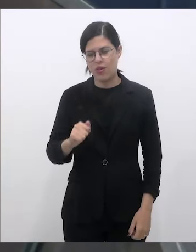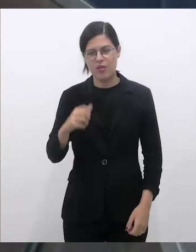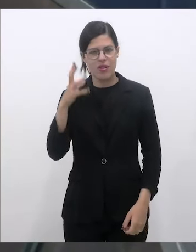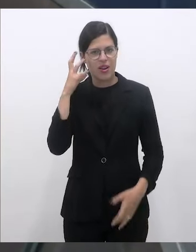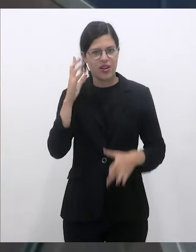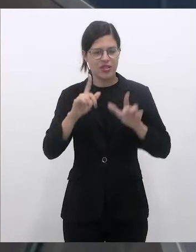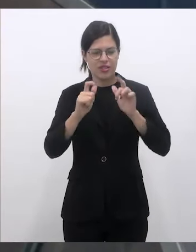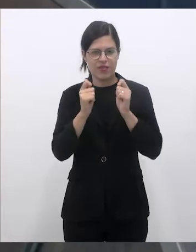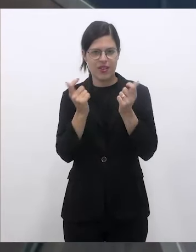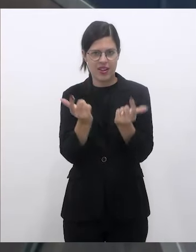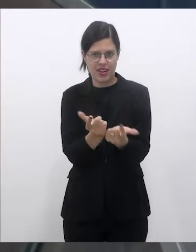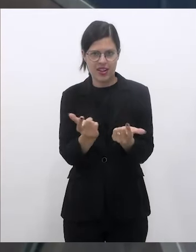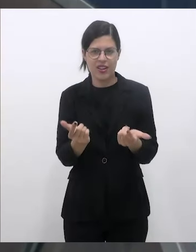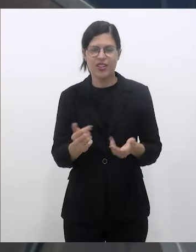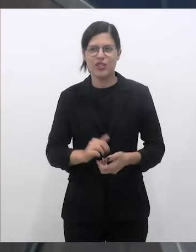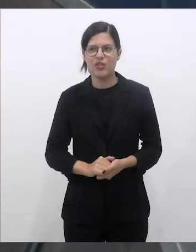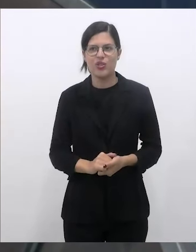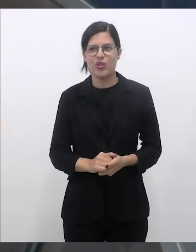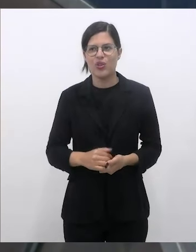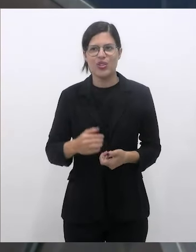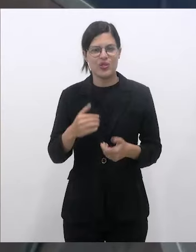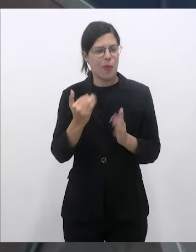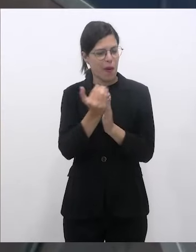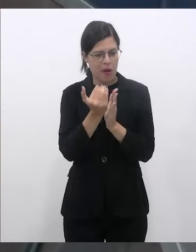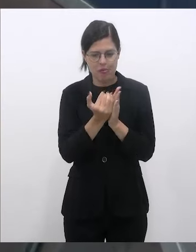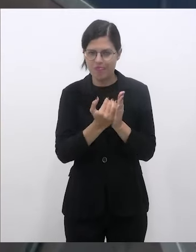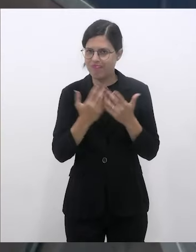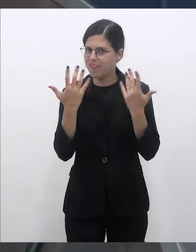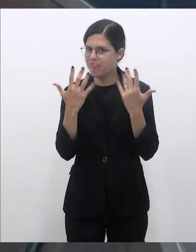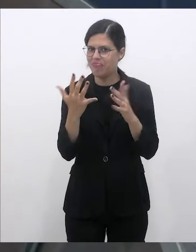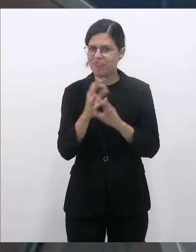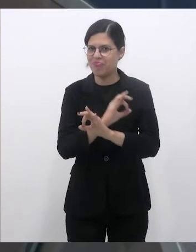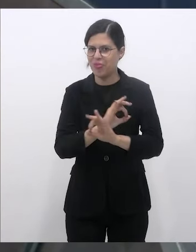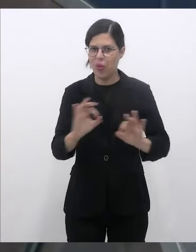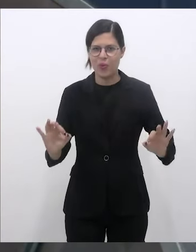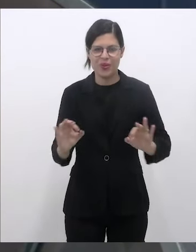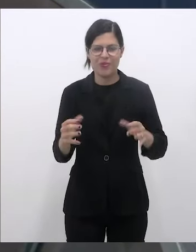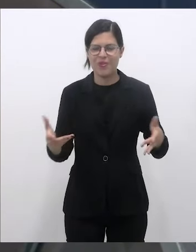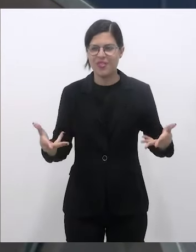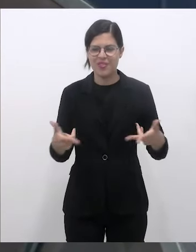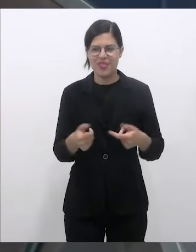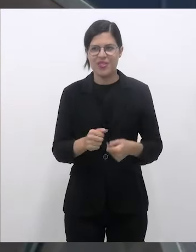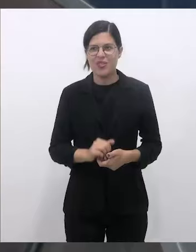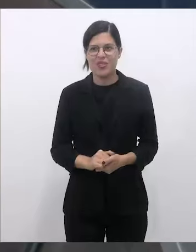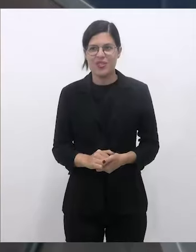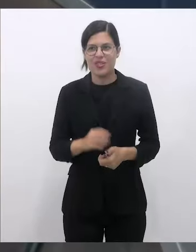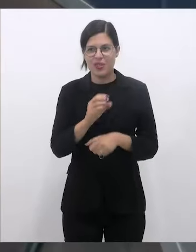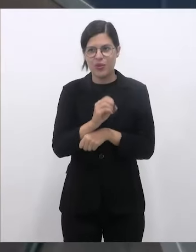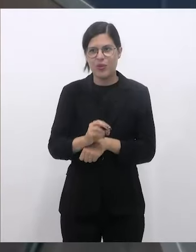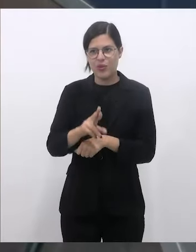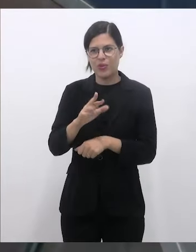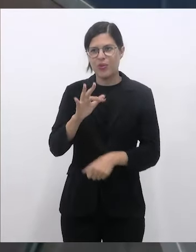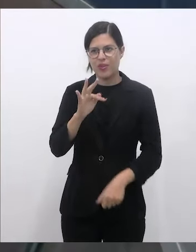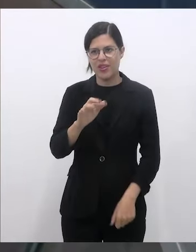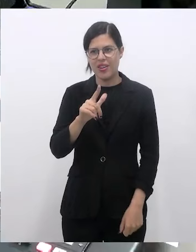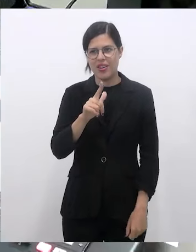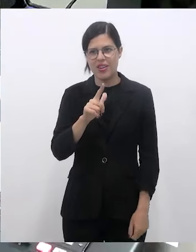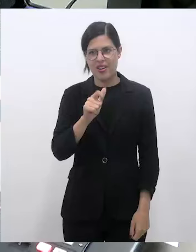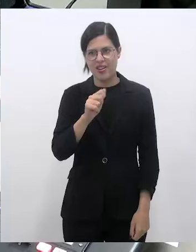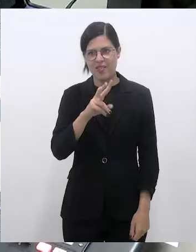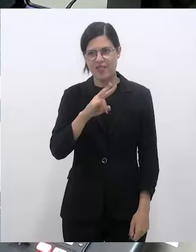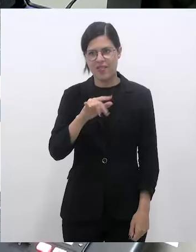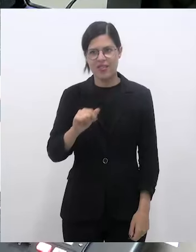TV Alerj, com esse novo formato. Parabéns, eu achei fantástico, top, maravilhoso. É isso aí. Doutora Flávia, um